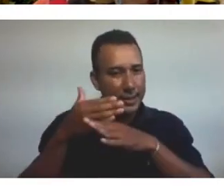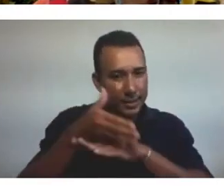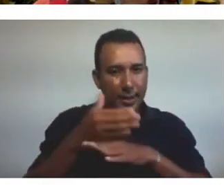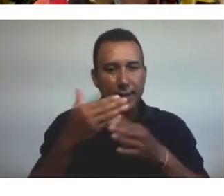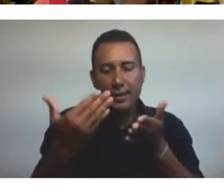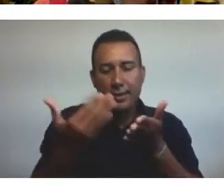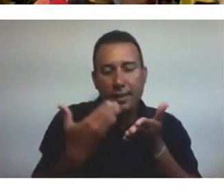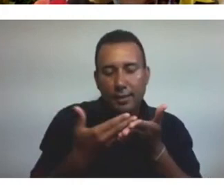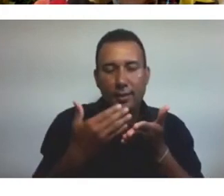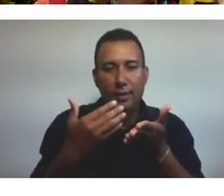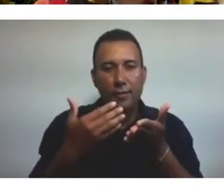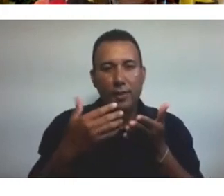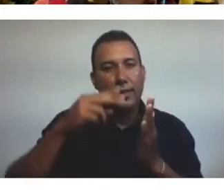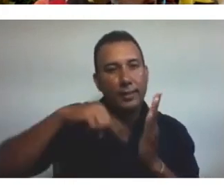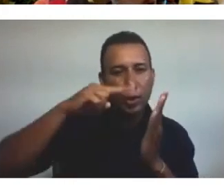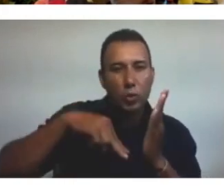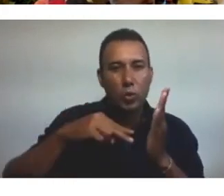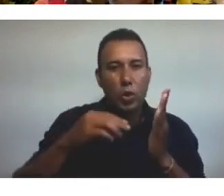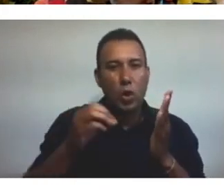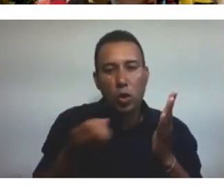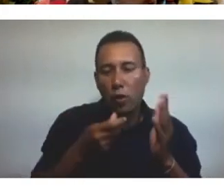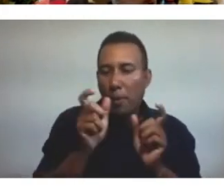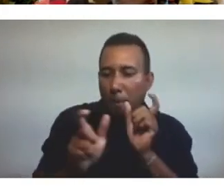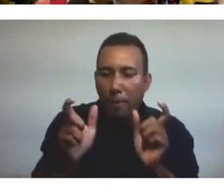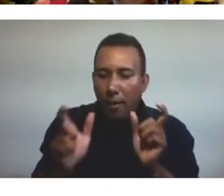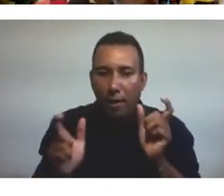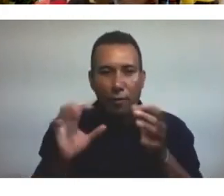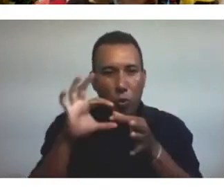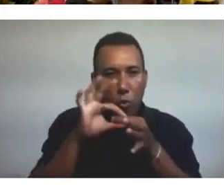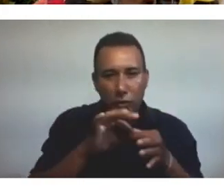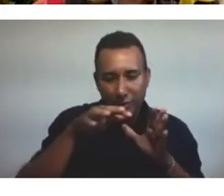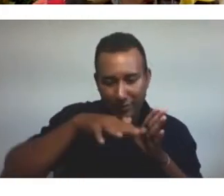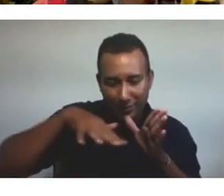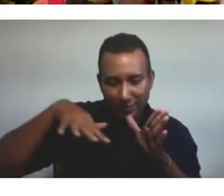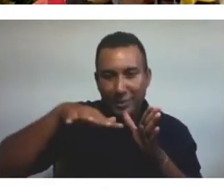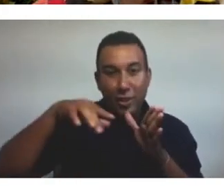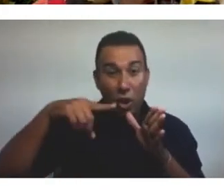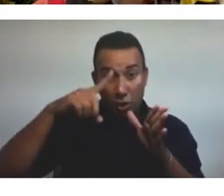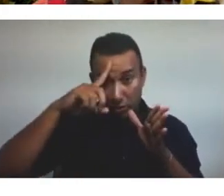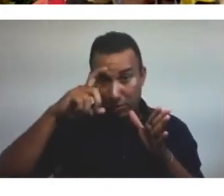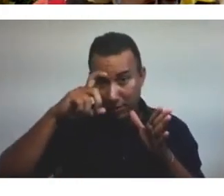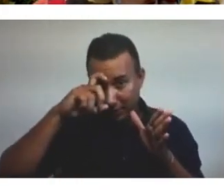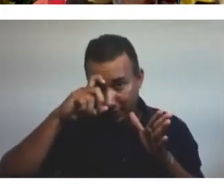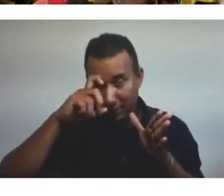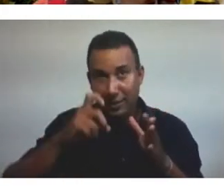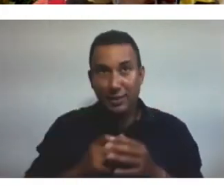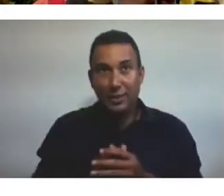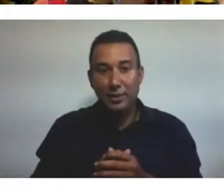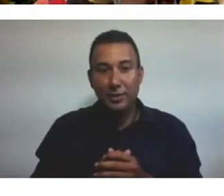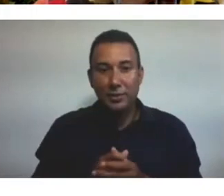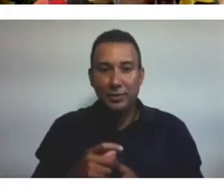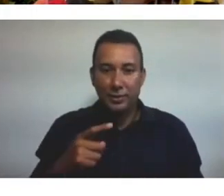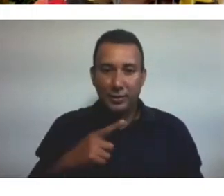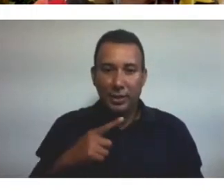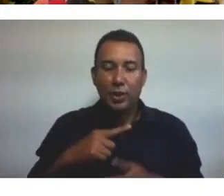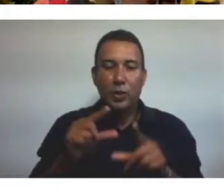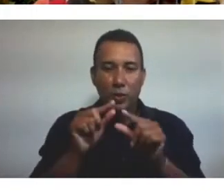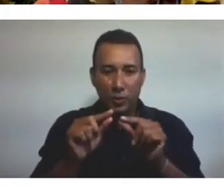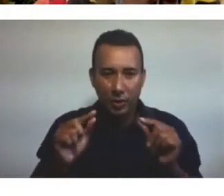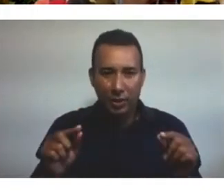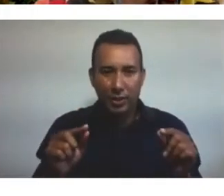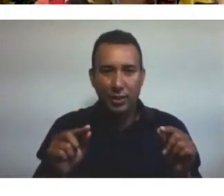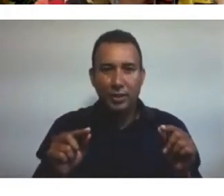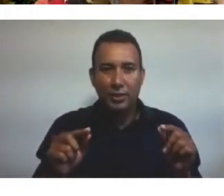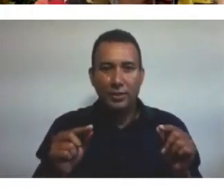a leitura, a novas palavras ali no contexto hospitalar, ela vai também estar melhorando a sua condição de